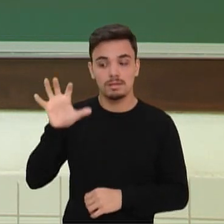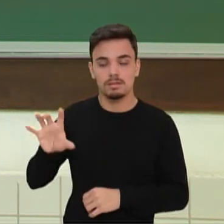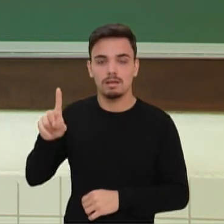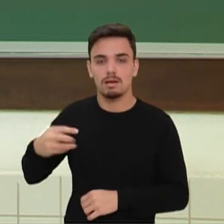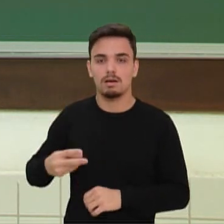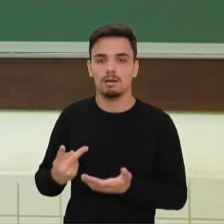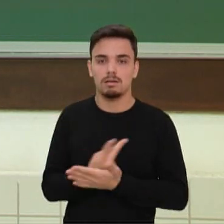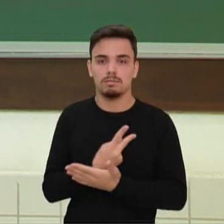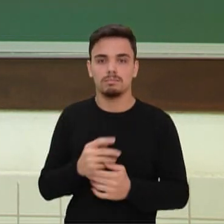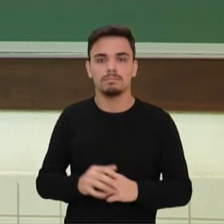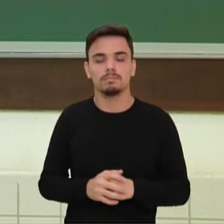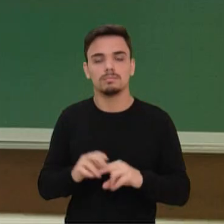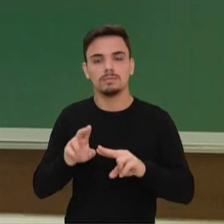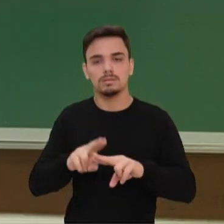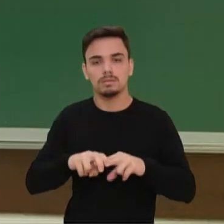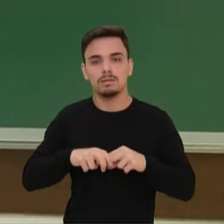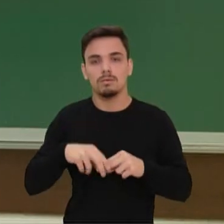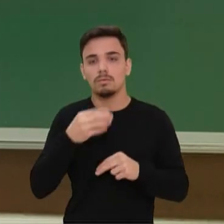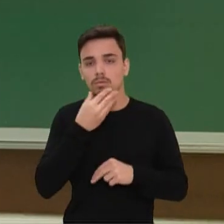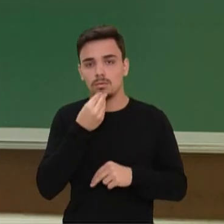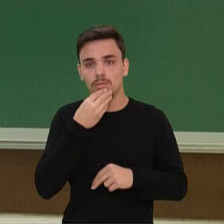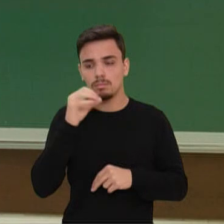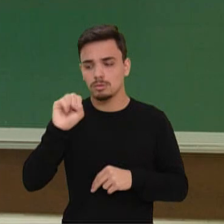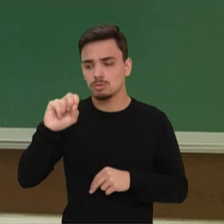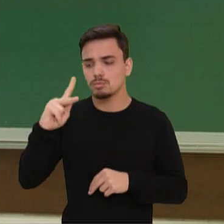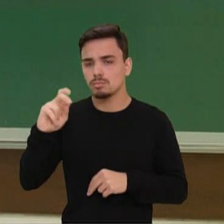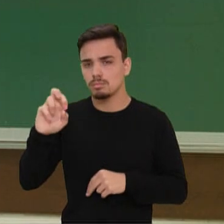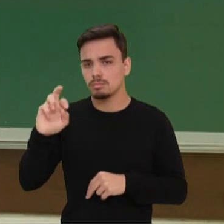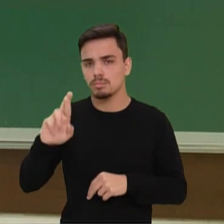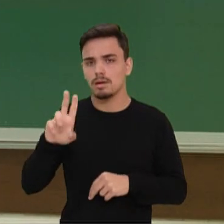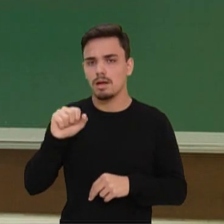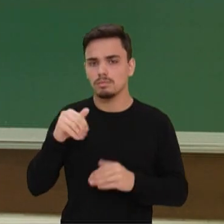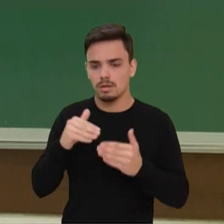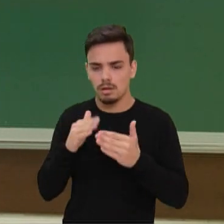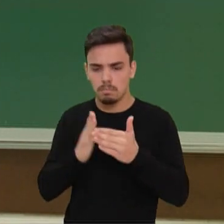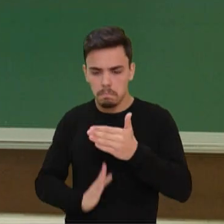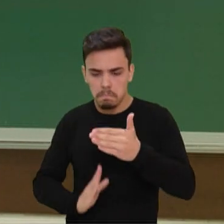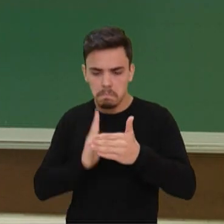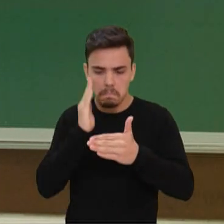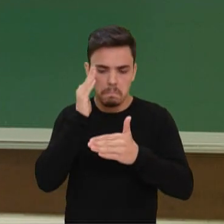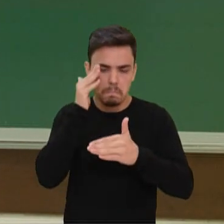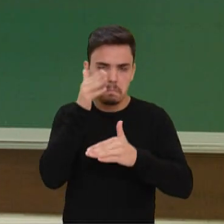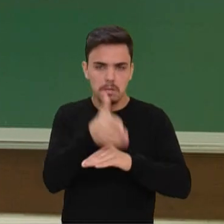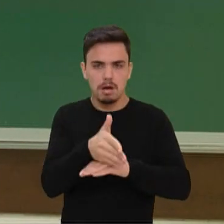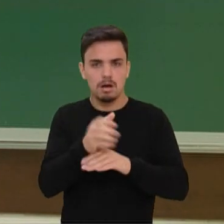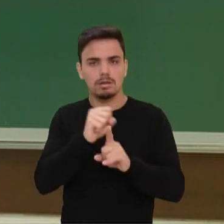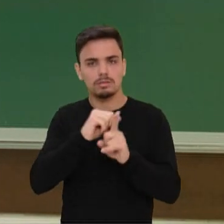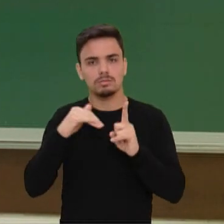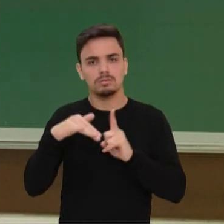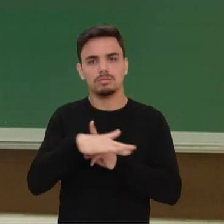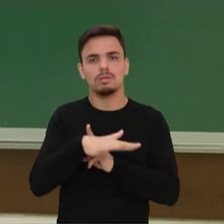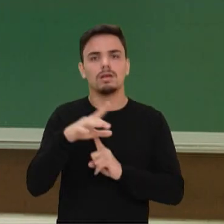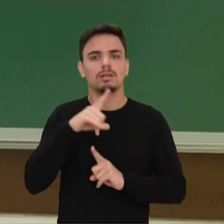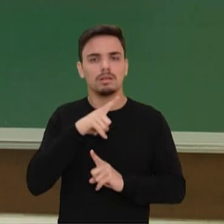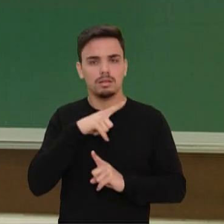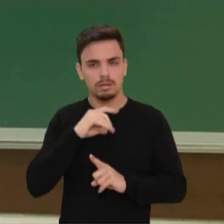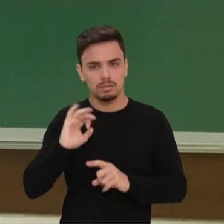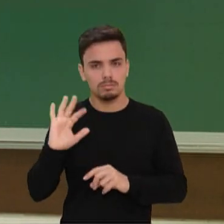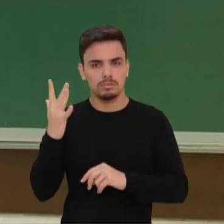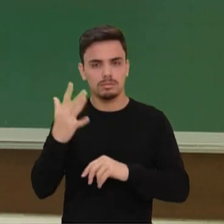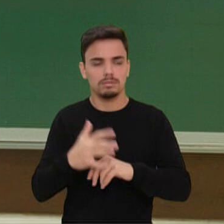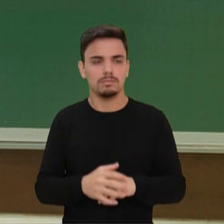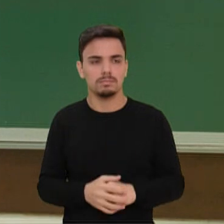o super-homem é aquele que consegue ultrapassar todas essas barreiras que a sociedade, que a vida em sociedade